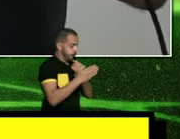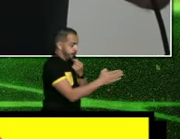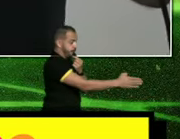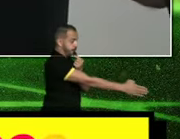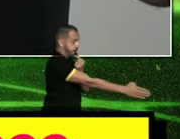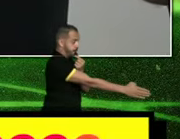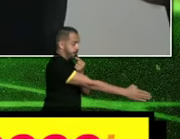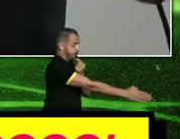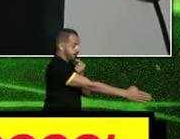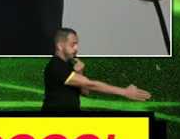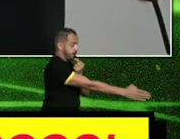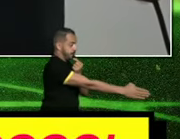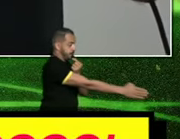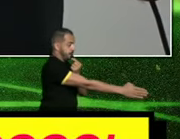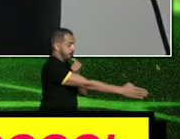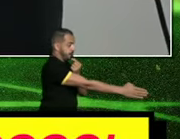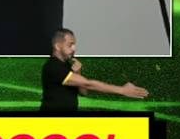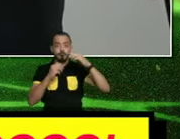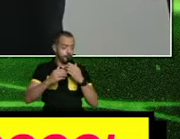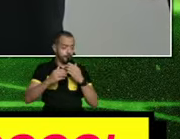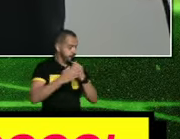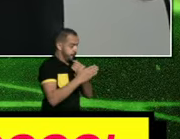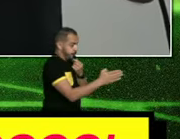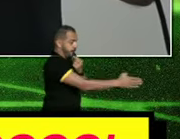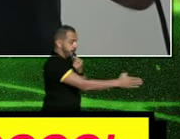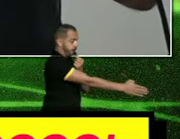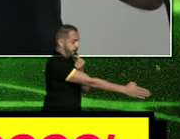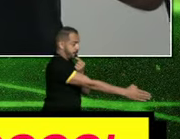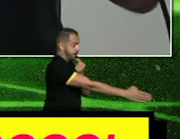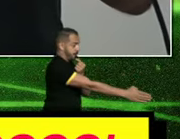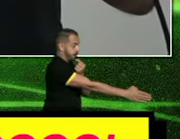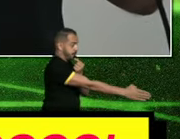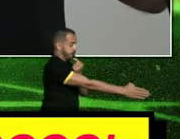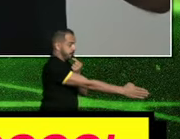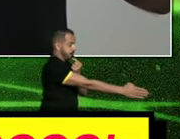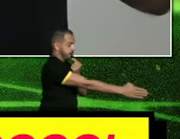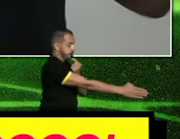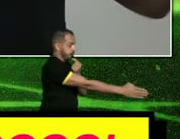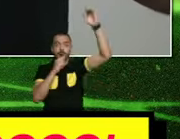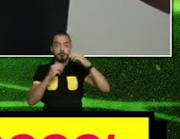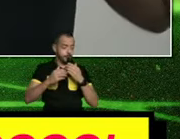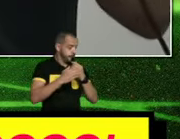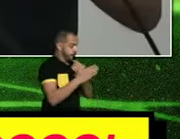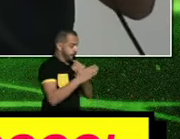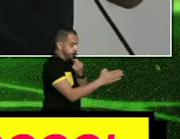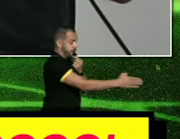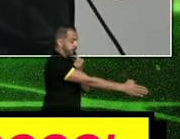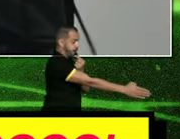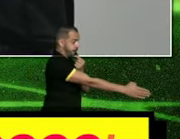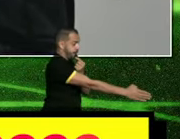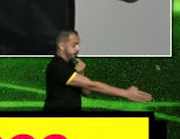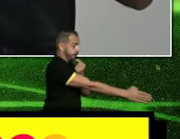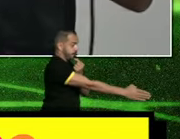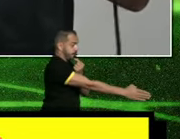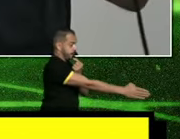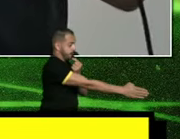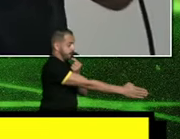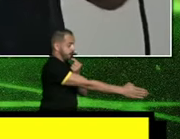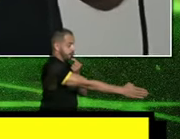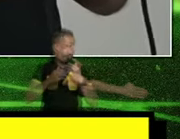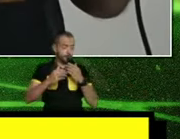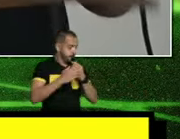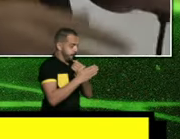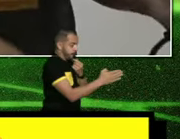cabuloso diminui 2 a 1 um momento importante do jogo em spoleti